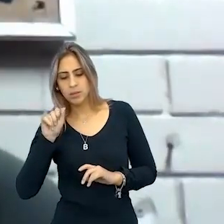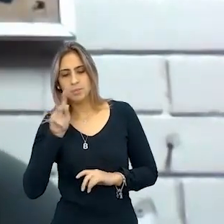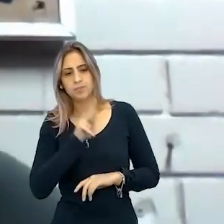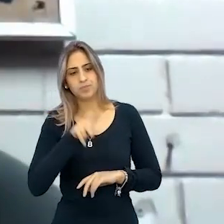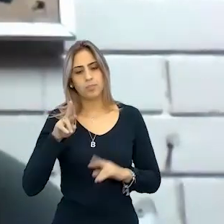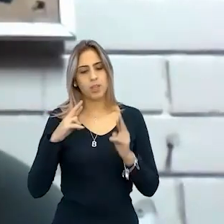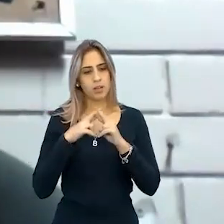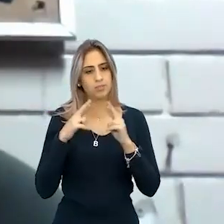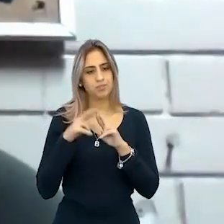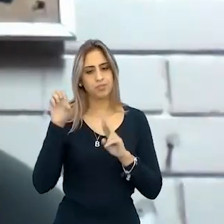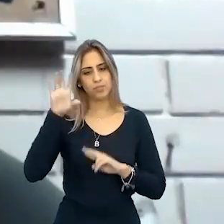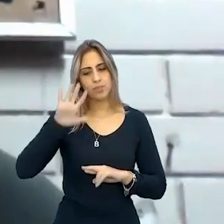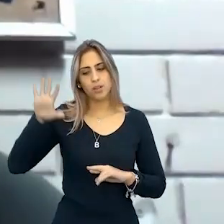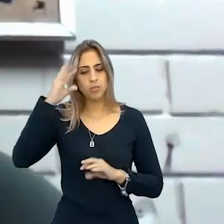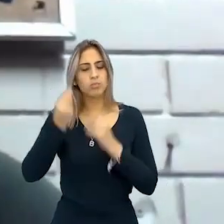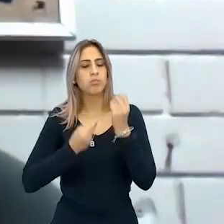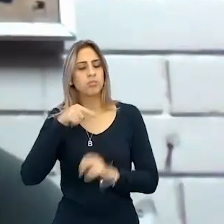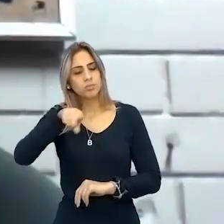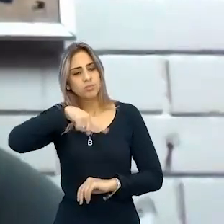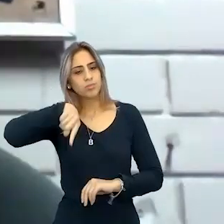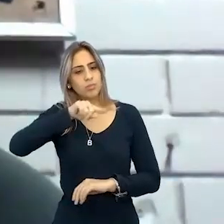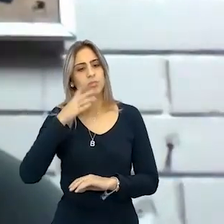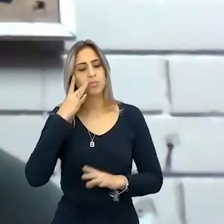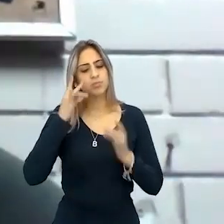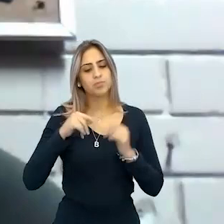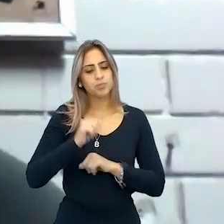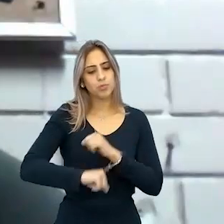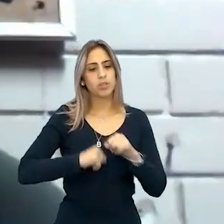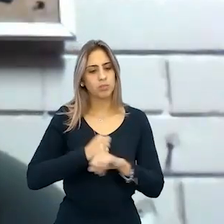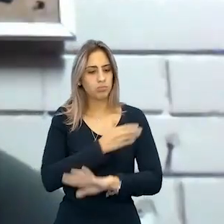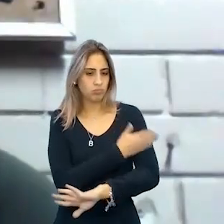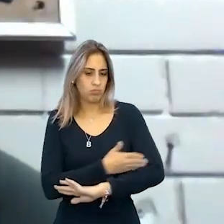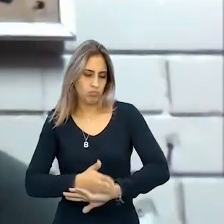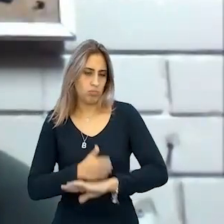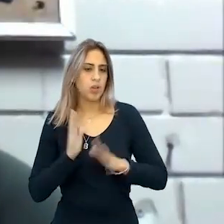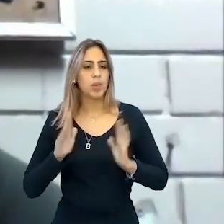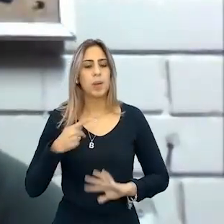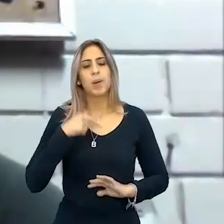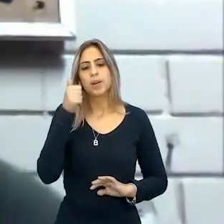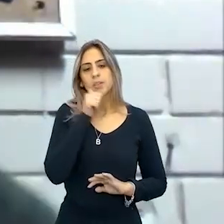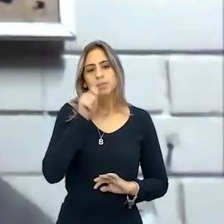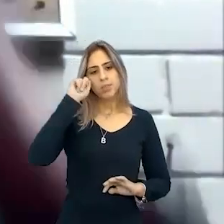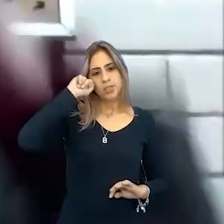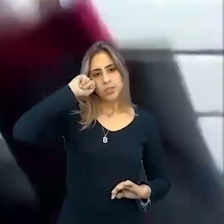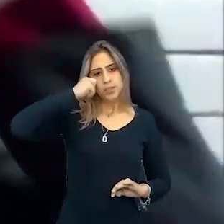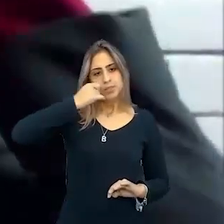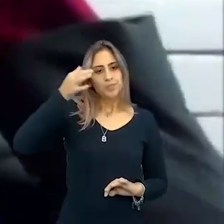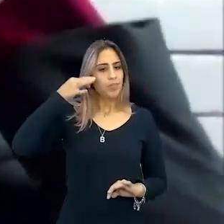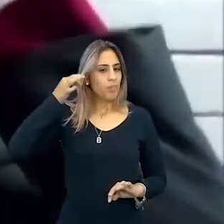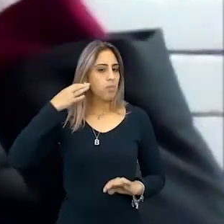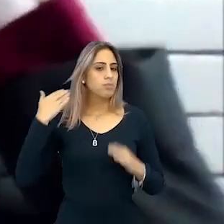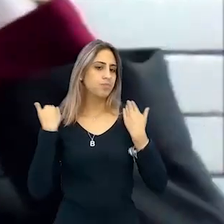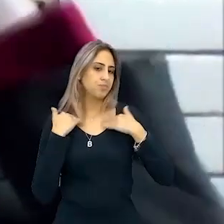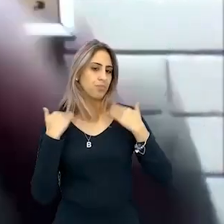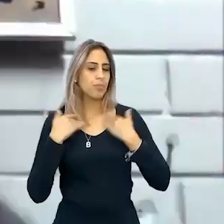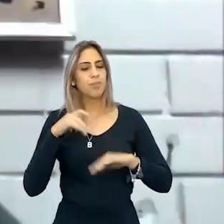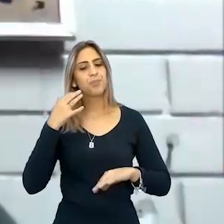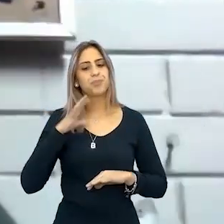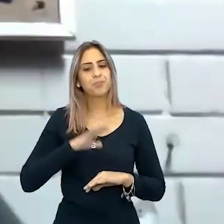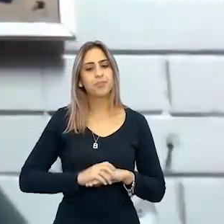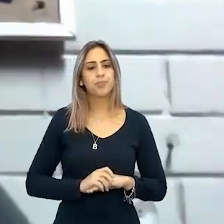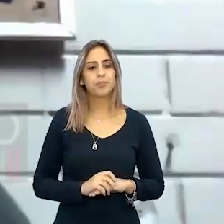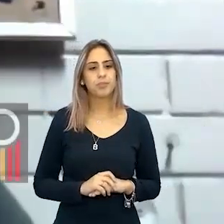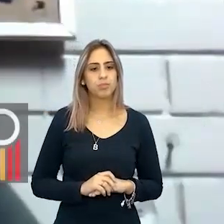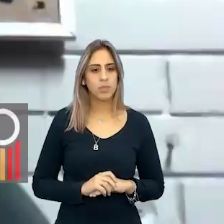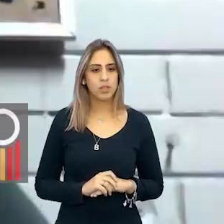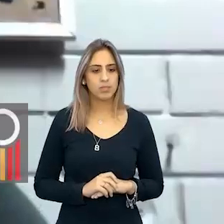rede estadual e, assim como vocês, eu atuo nos anos iniciais. Sou uma mulher preta, cabelos curtos, mas presos aqui no